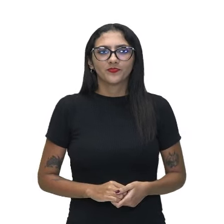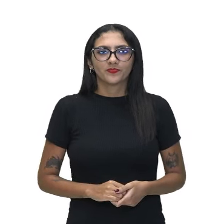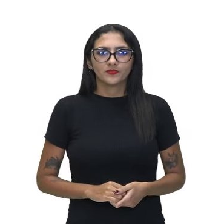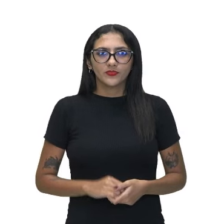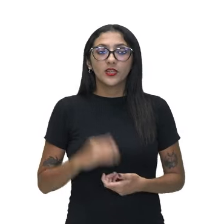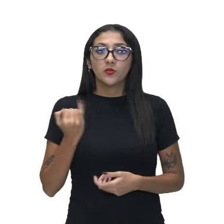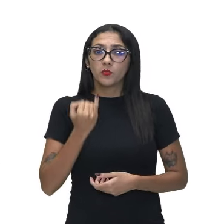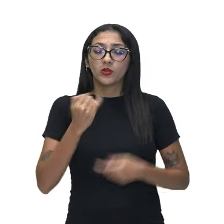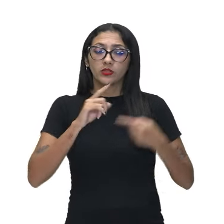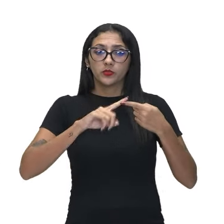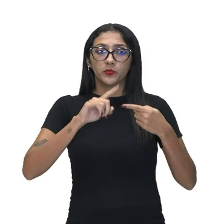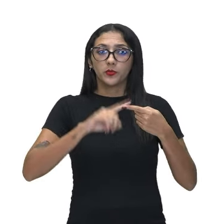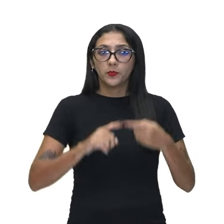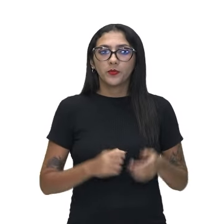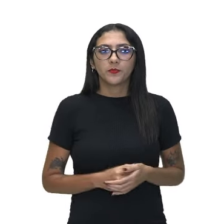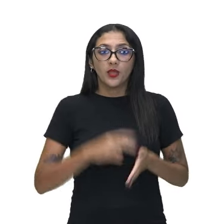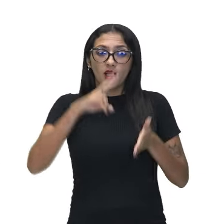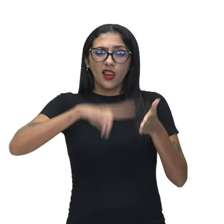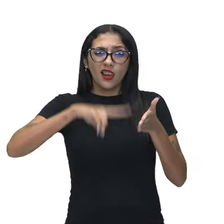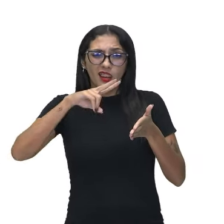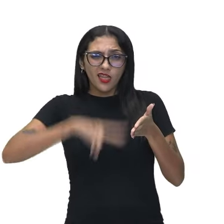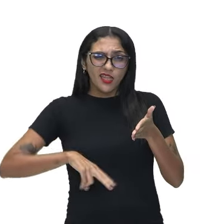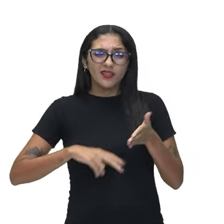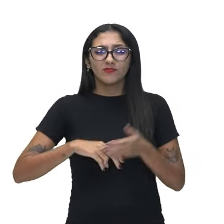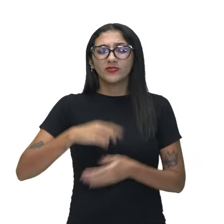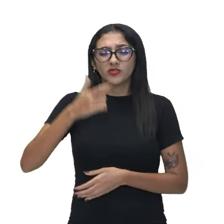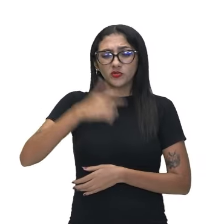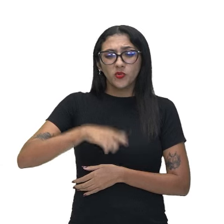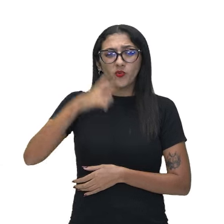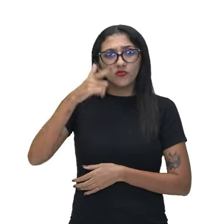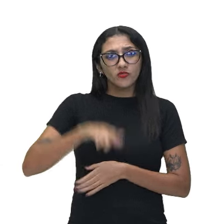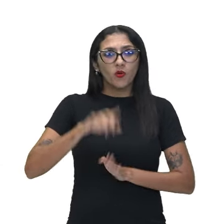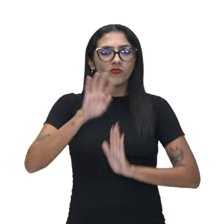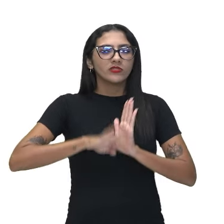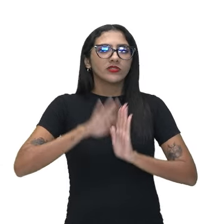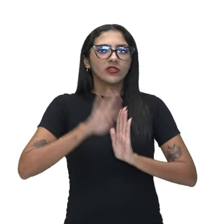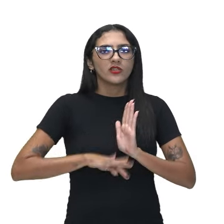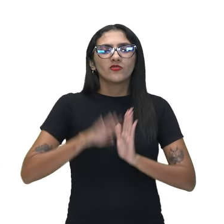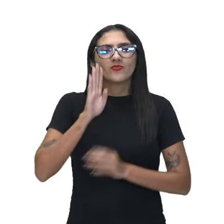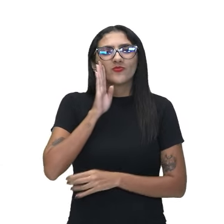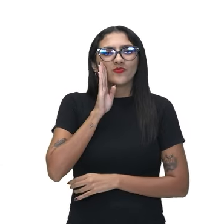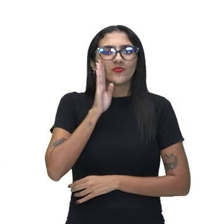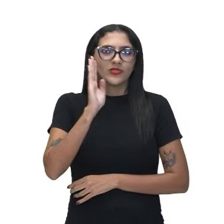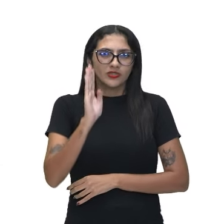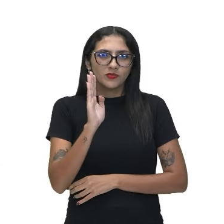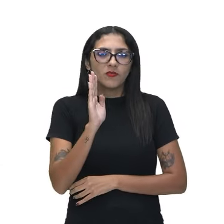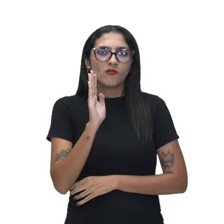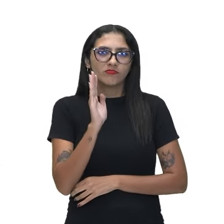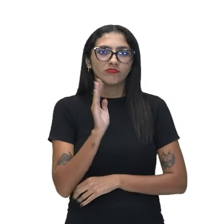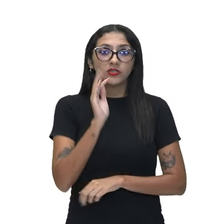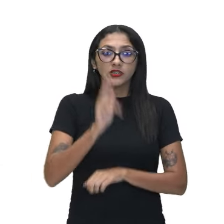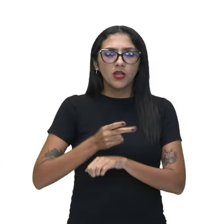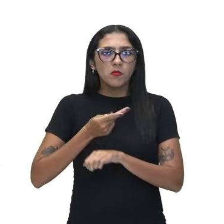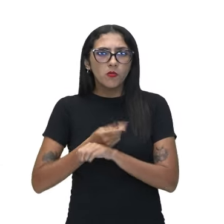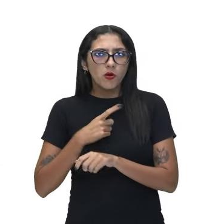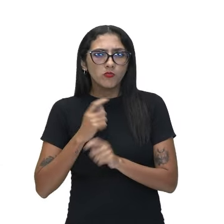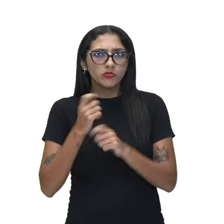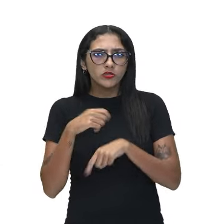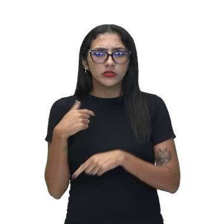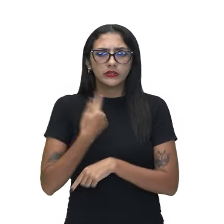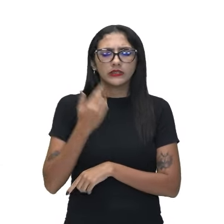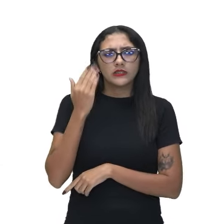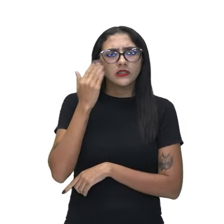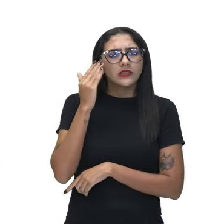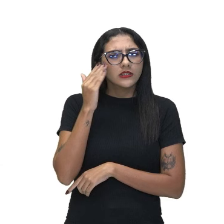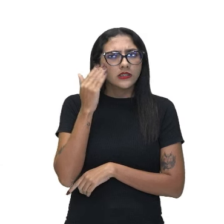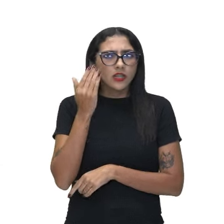Importante, primeiro ponto, ler e reler o texto-fonte, tá? Para que eu possa entendê-lo e compreender a